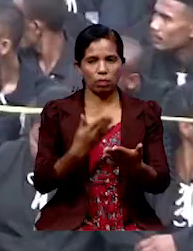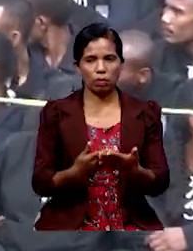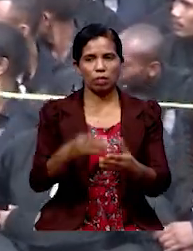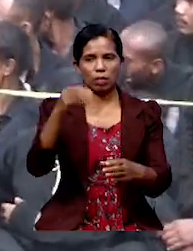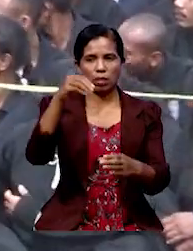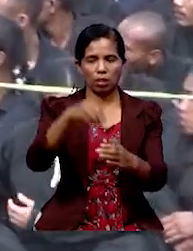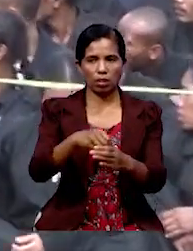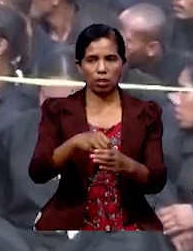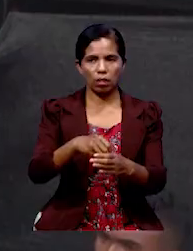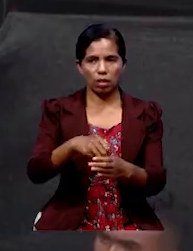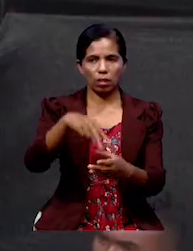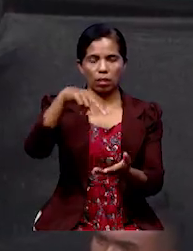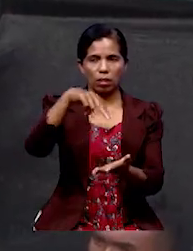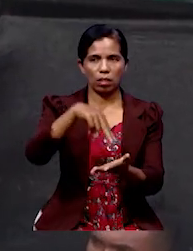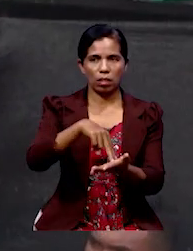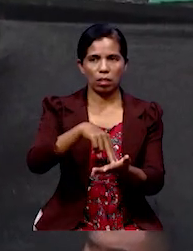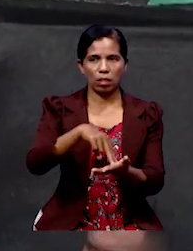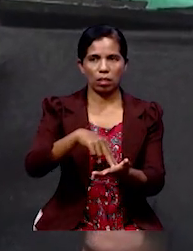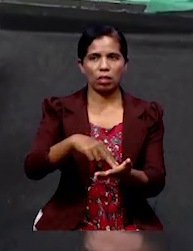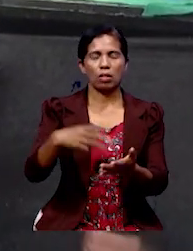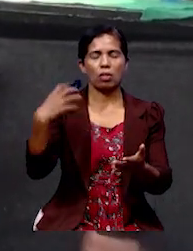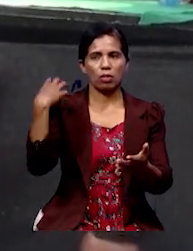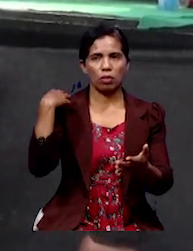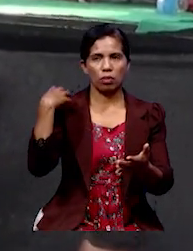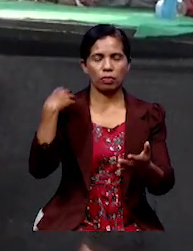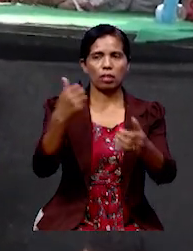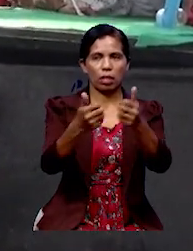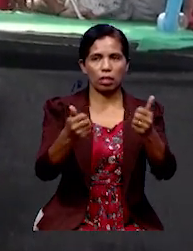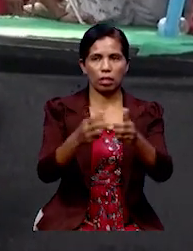hari sede arte marciais nia.